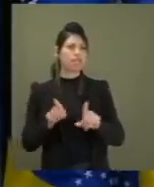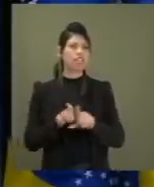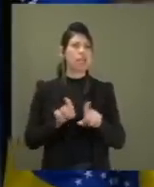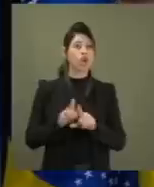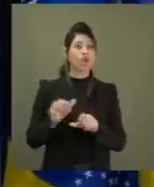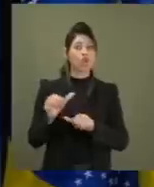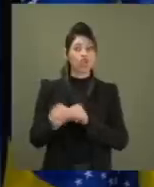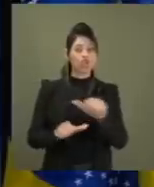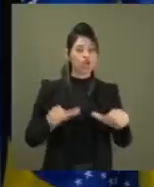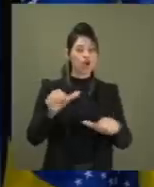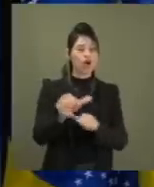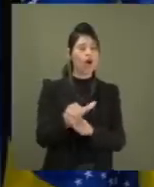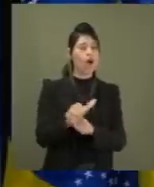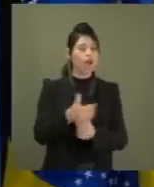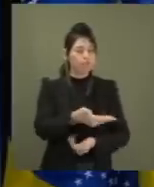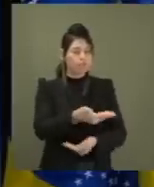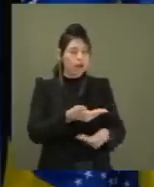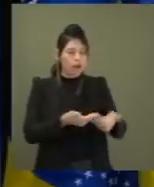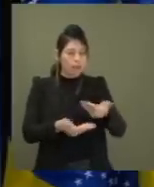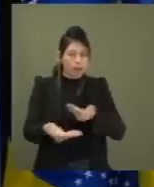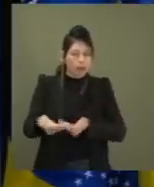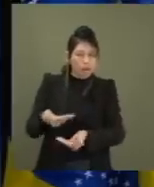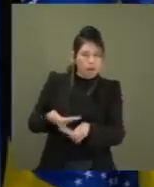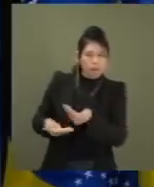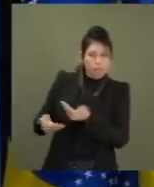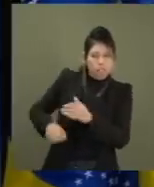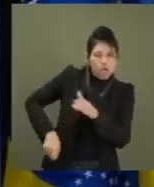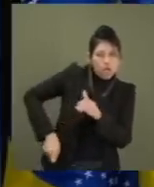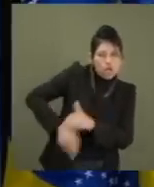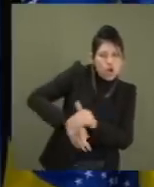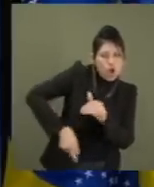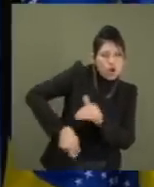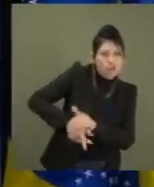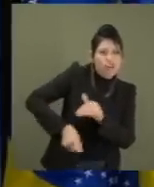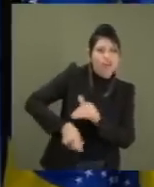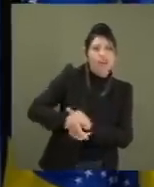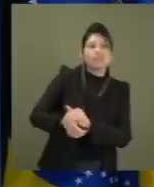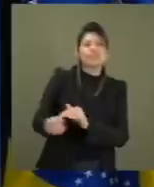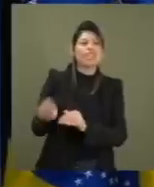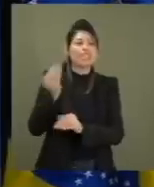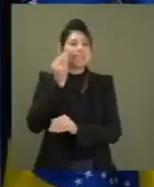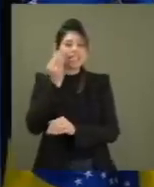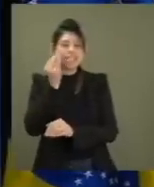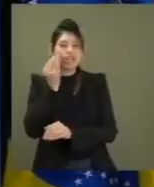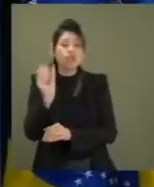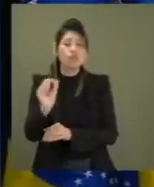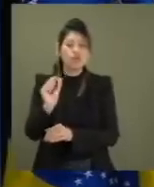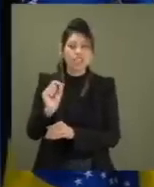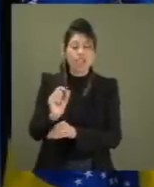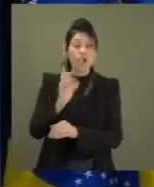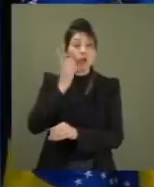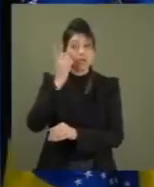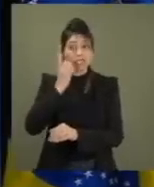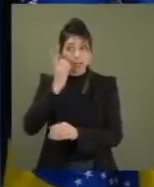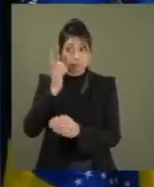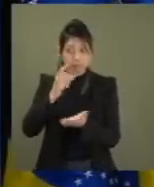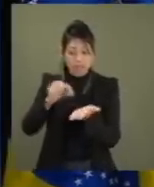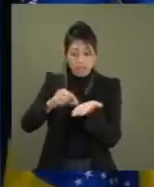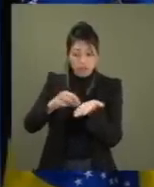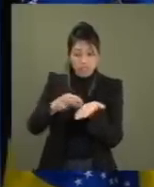cargos a velha barganha política para que os deputados retirassem a assinatura dessa